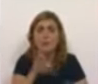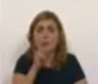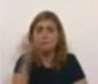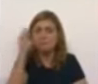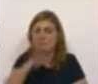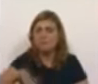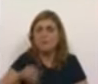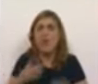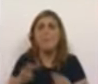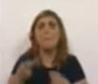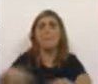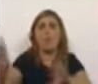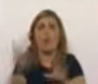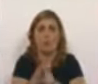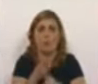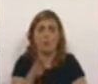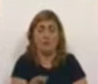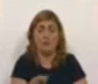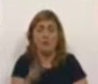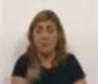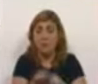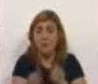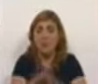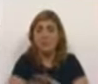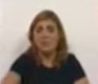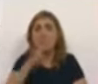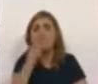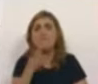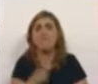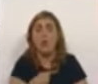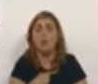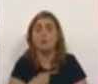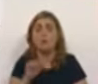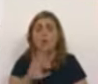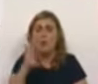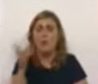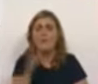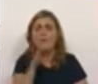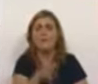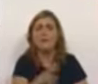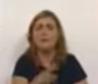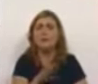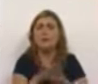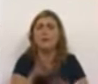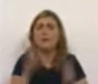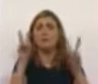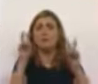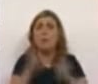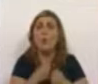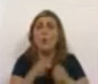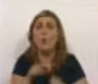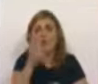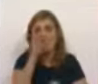ao abandono. Foi a política de direita que falhou quando usou a pretexto das gorduras do